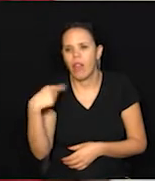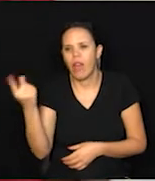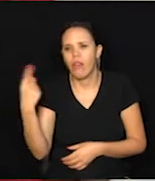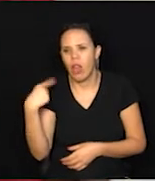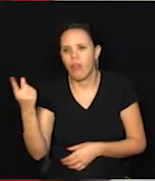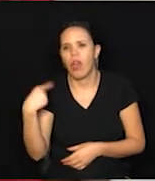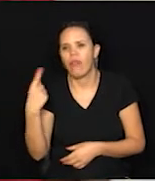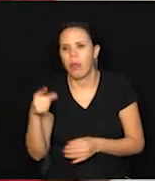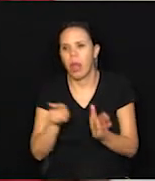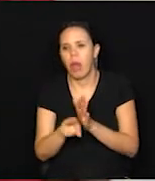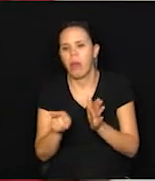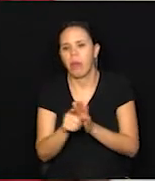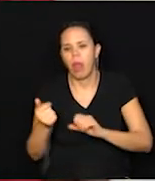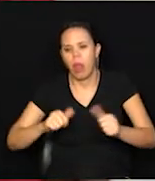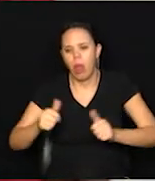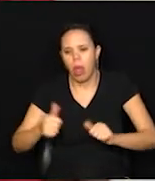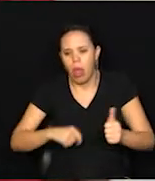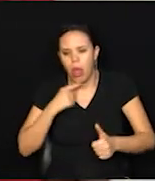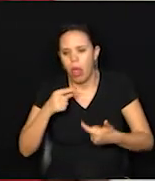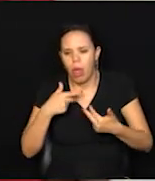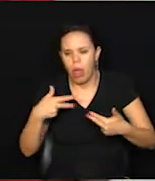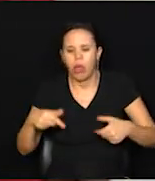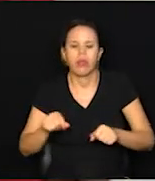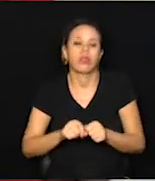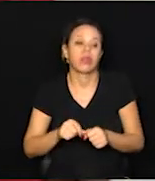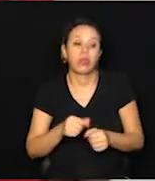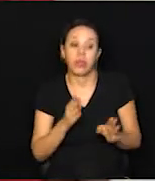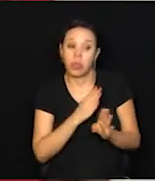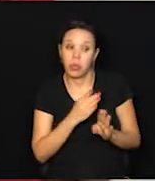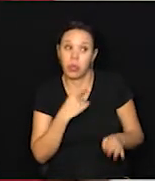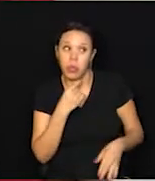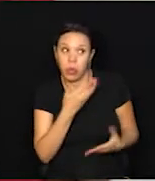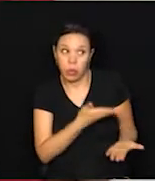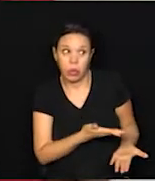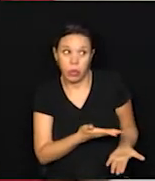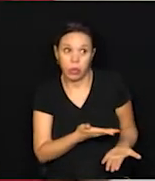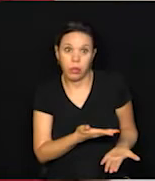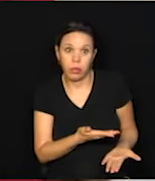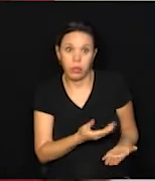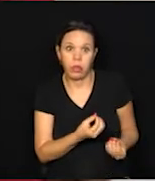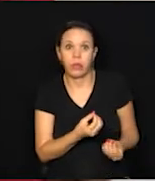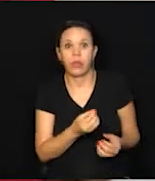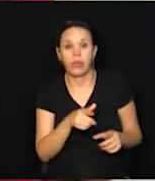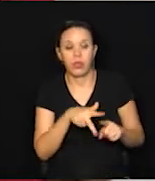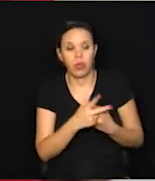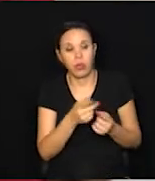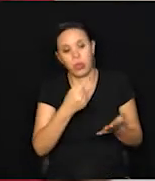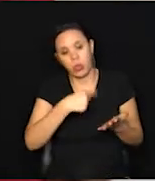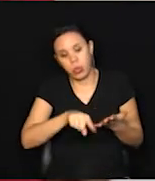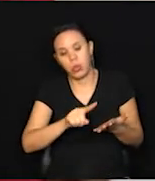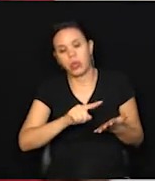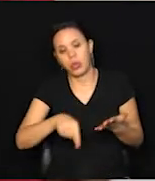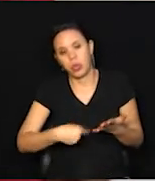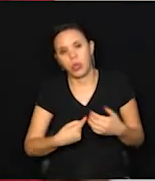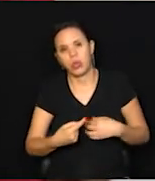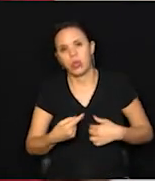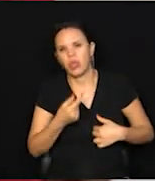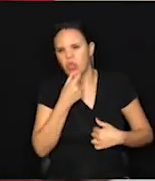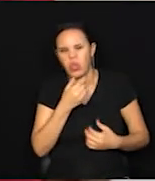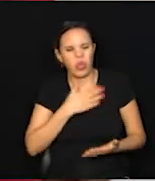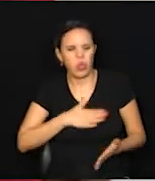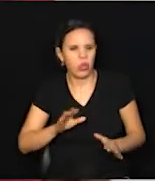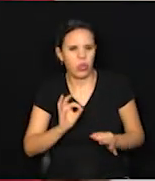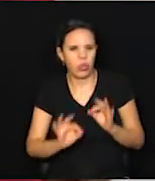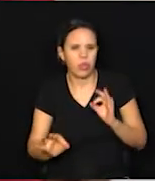faz várias perguntas, questionamentos, te coloca em dúvida, manda corrigir vírgula, não gostou do estilo do inglês e por aí